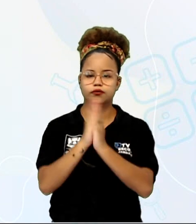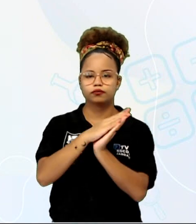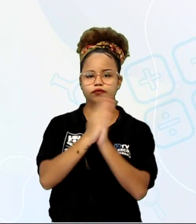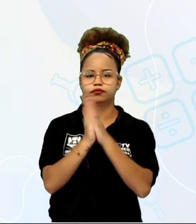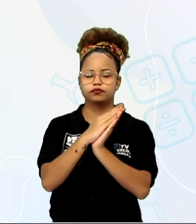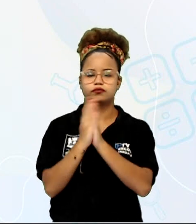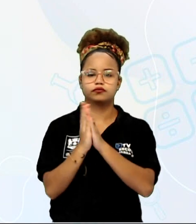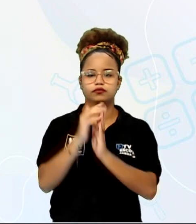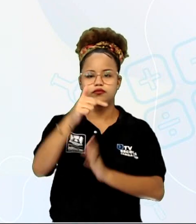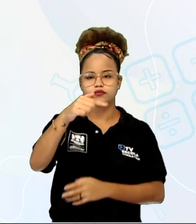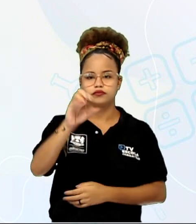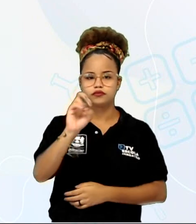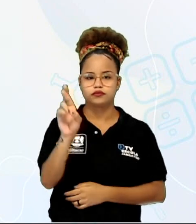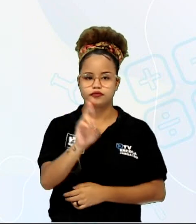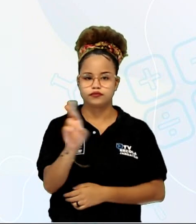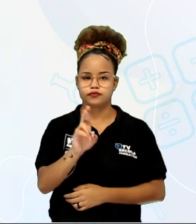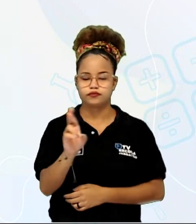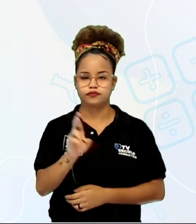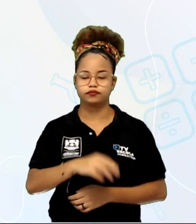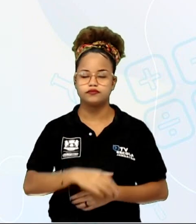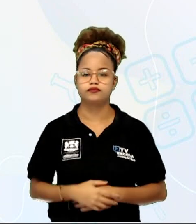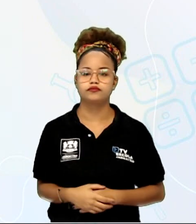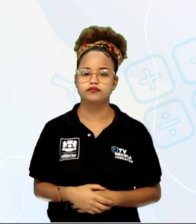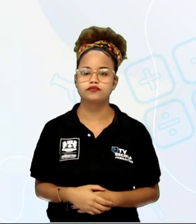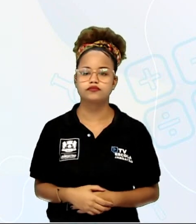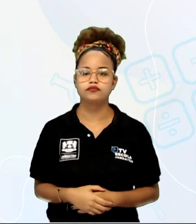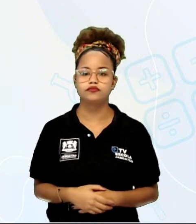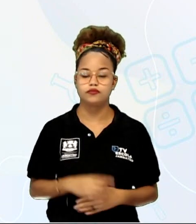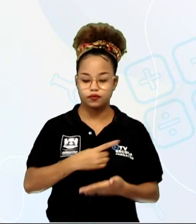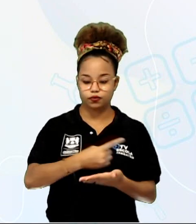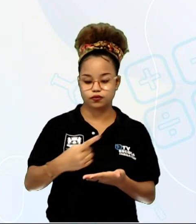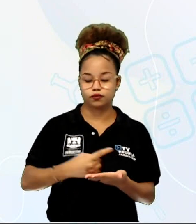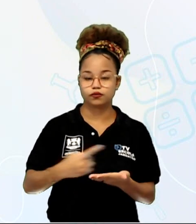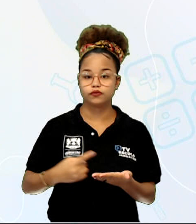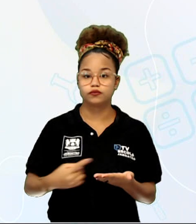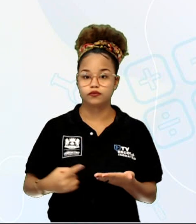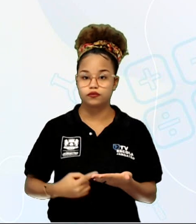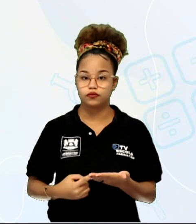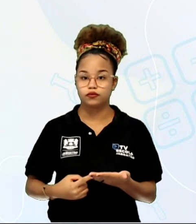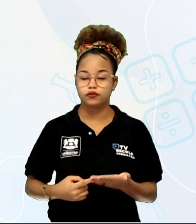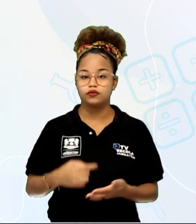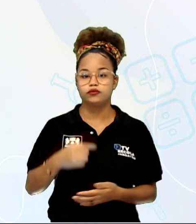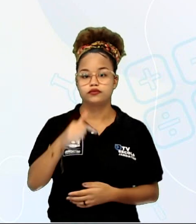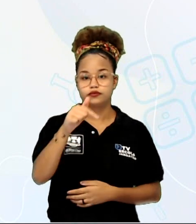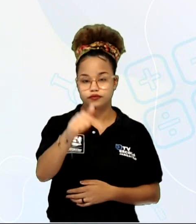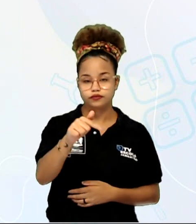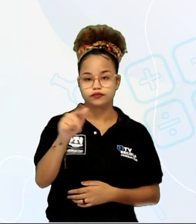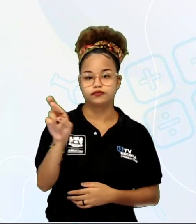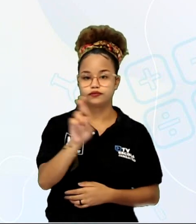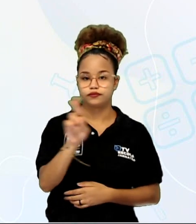bonequinha custa R$ 70. E esse caderno custa o livro